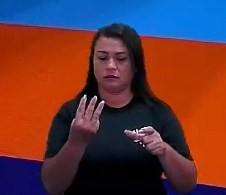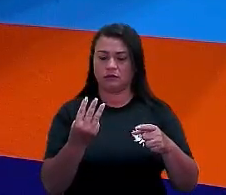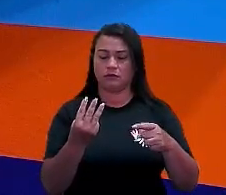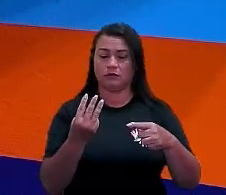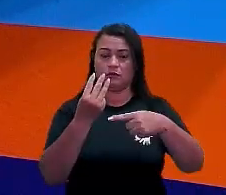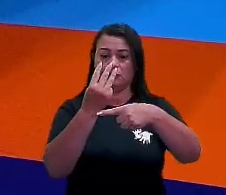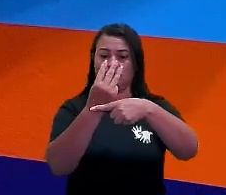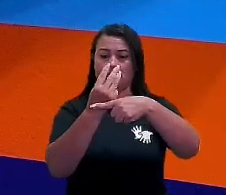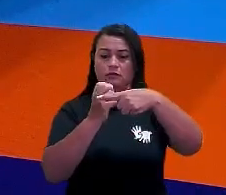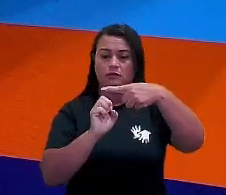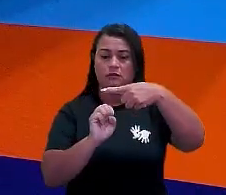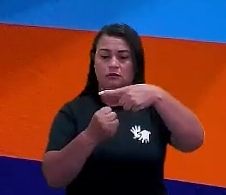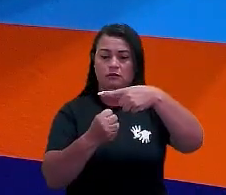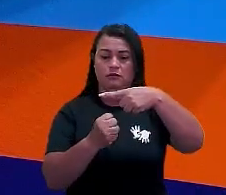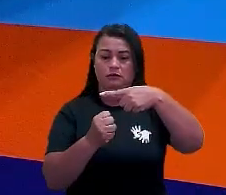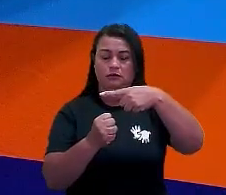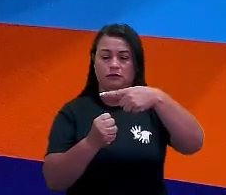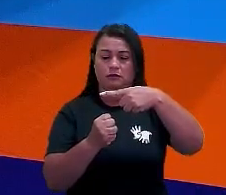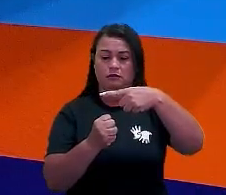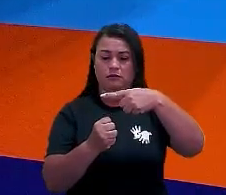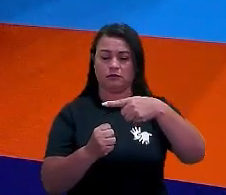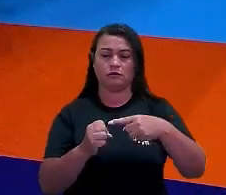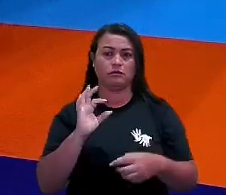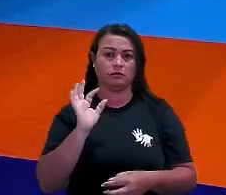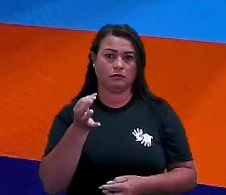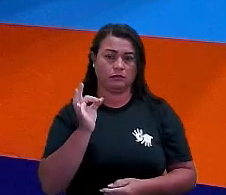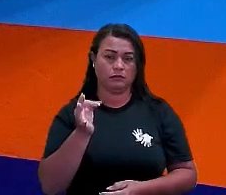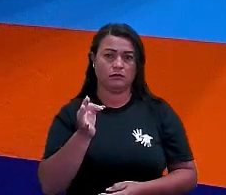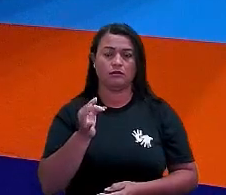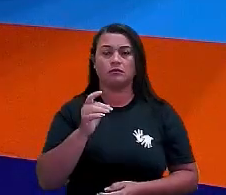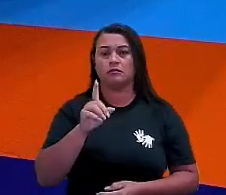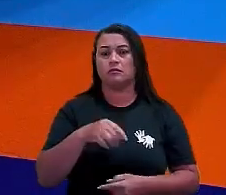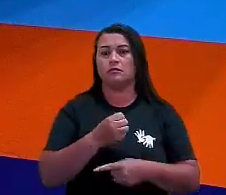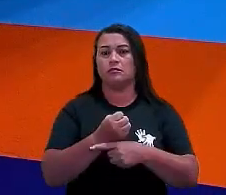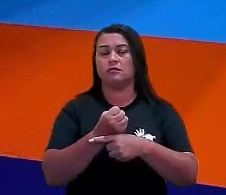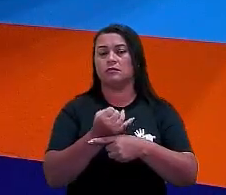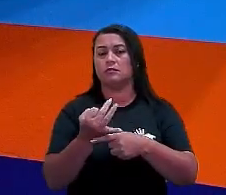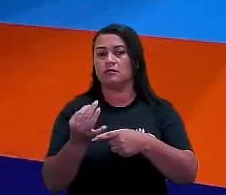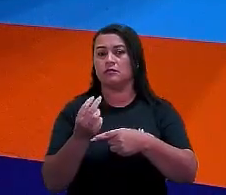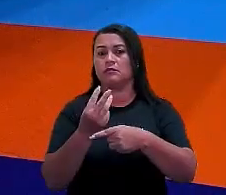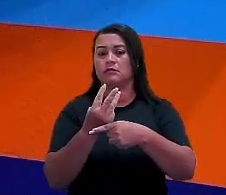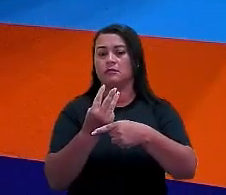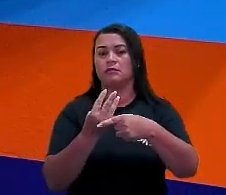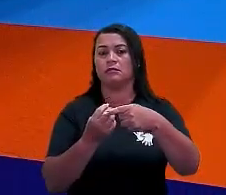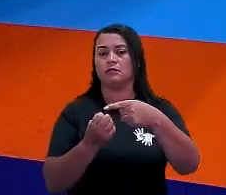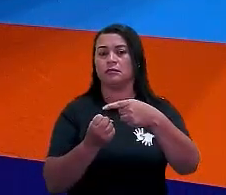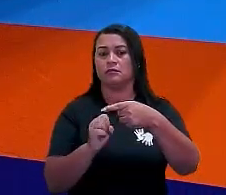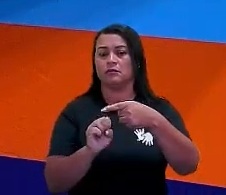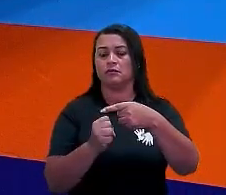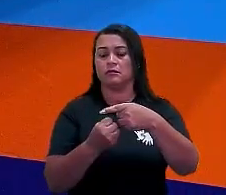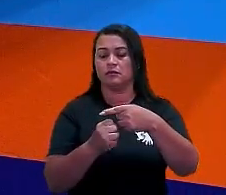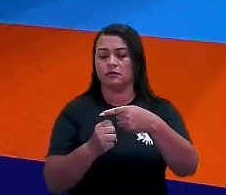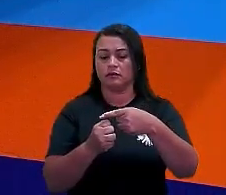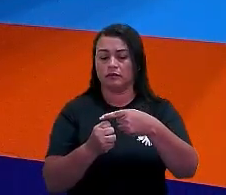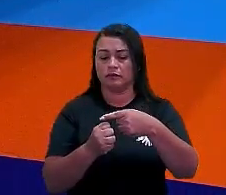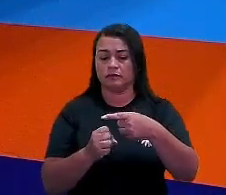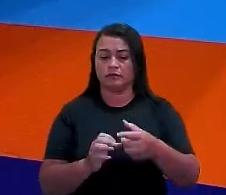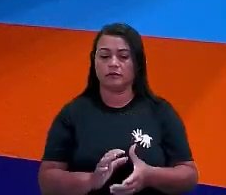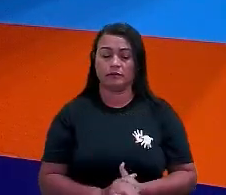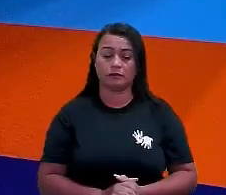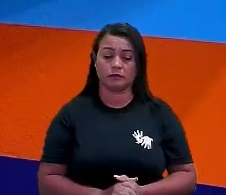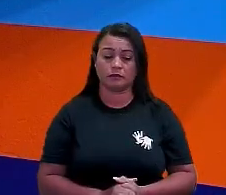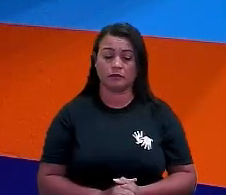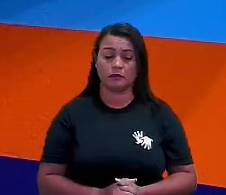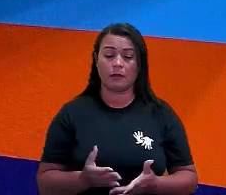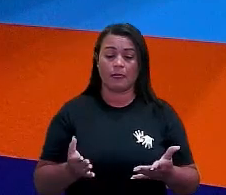aqui em cima e o 8 vai ficar embaixo, tá? Então, essa fração a gente vai chamar ela de 3/8, né?